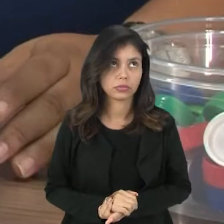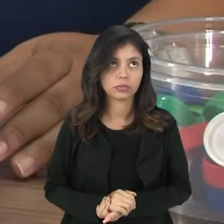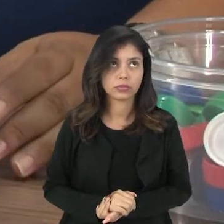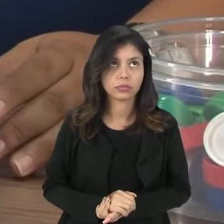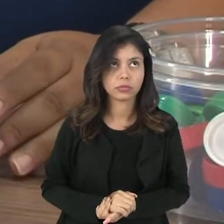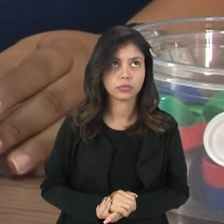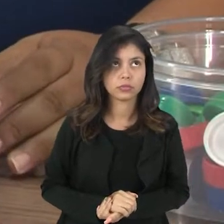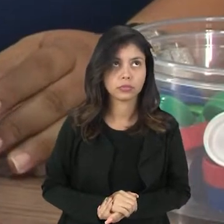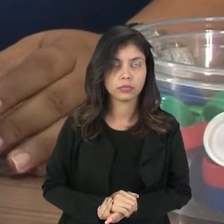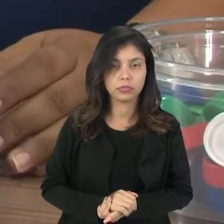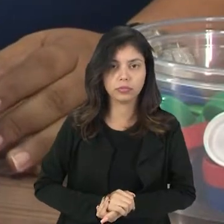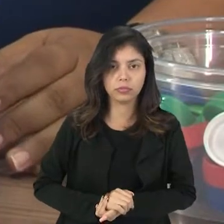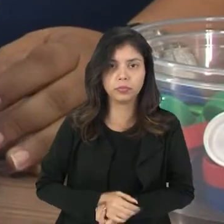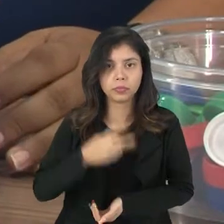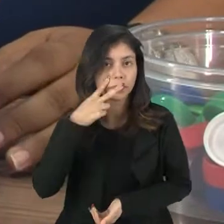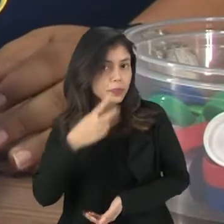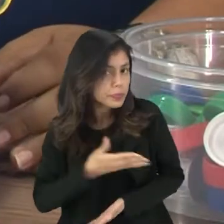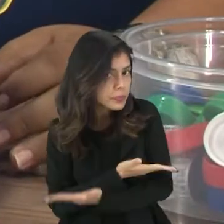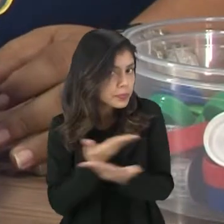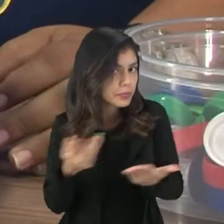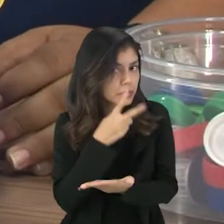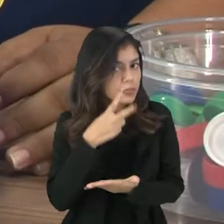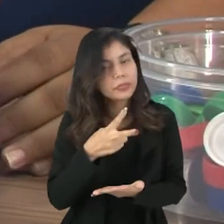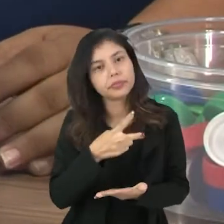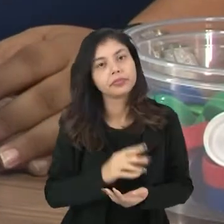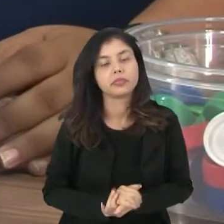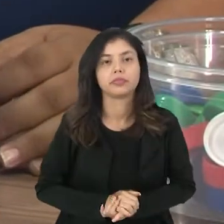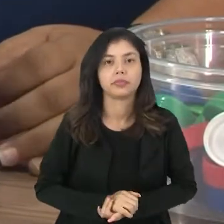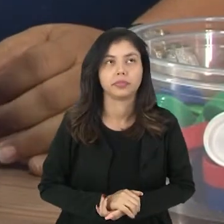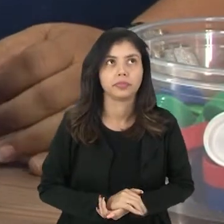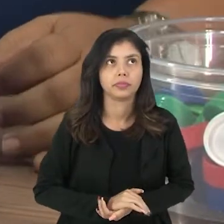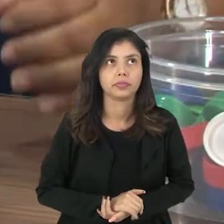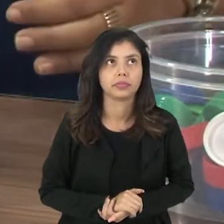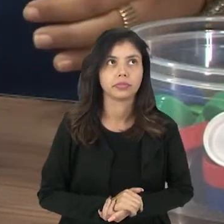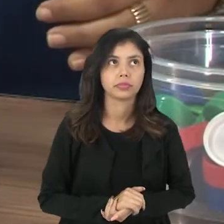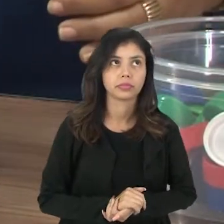Vamos colocar bem visível para vocês.